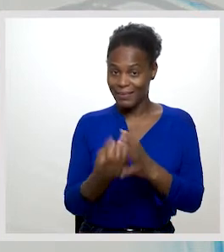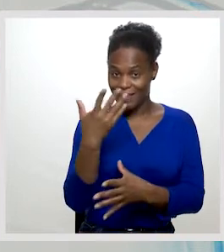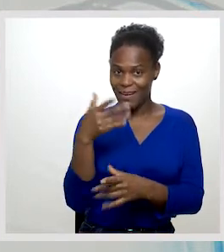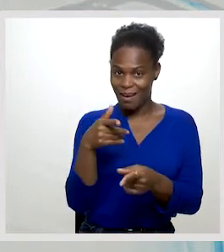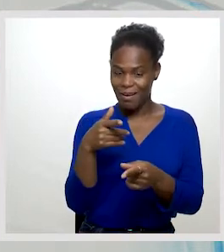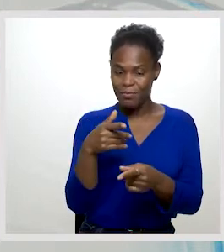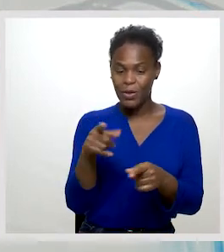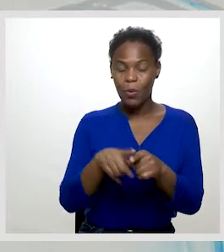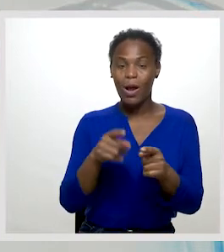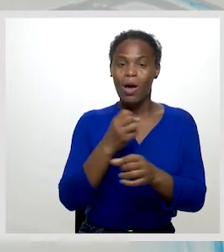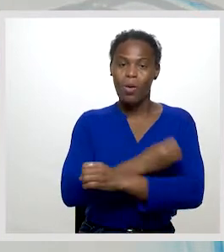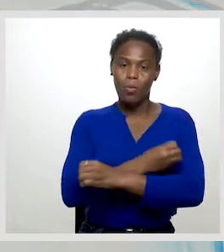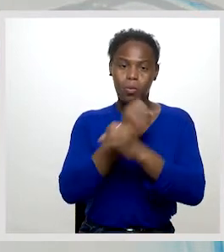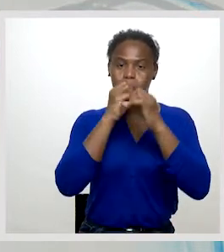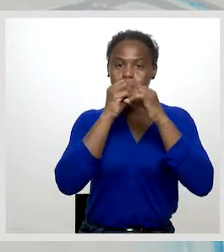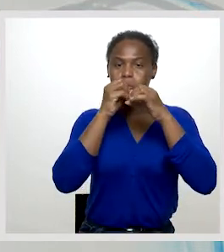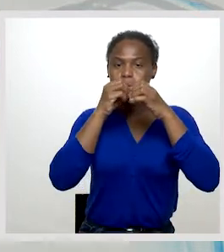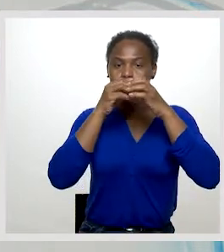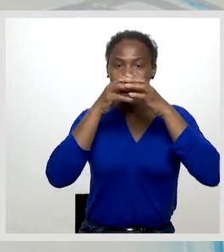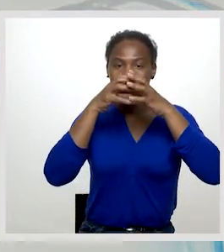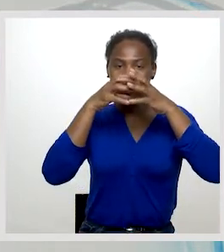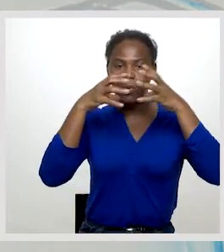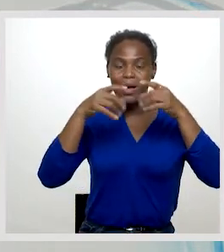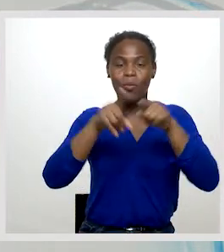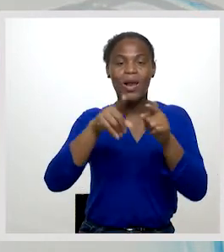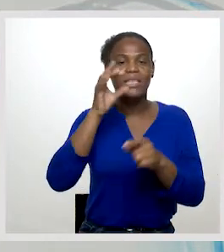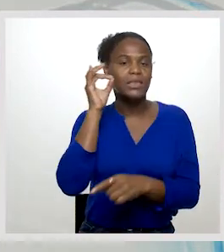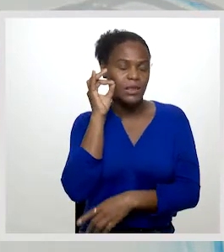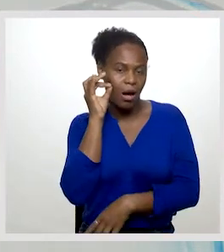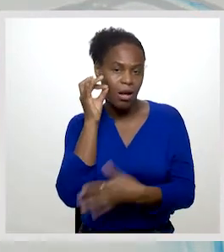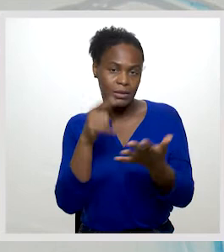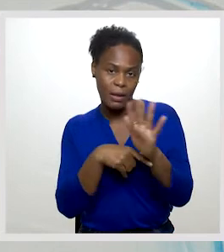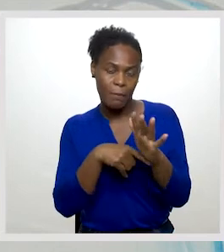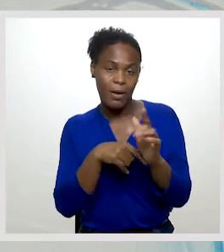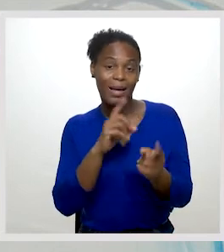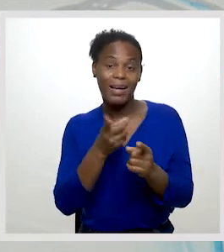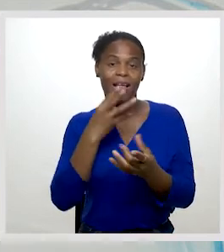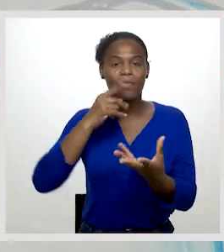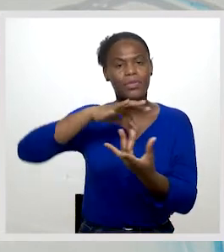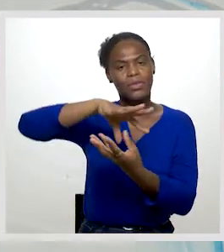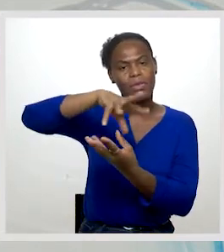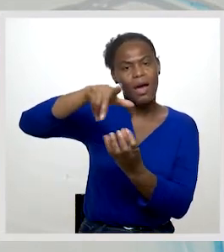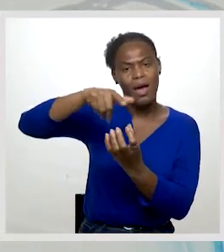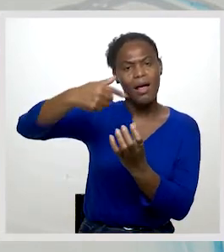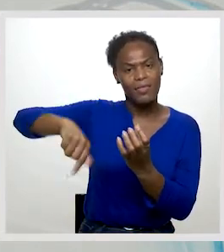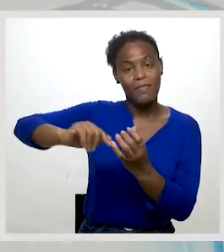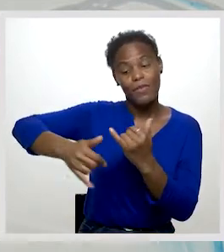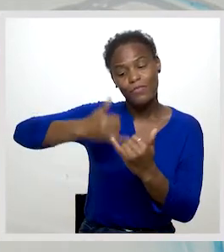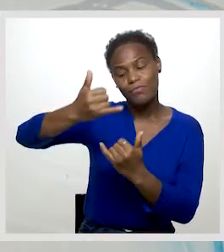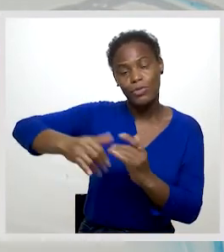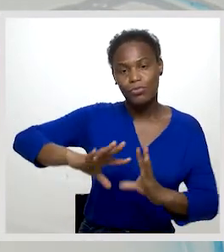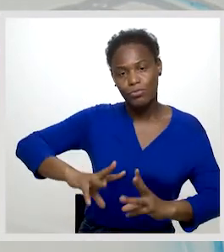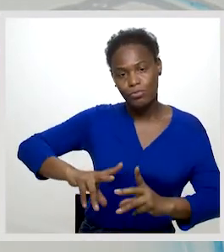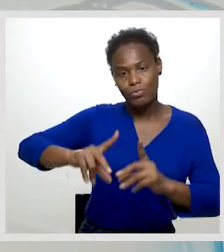balão que eu posso dizer é um sinal que a Terra teve, que